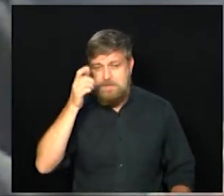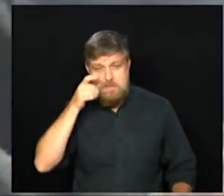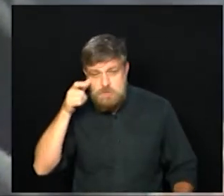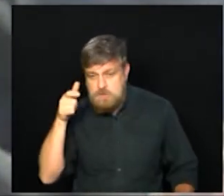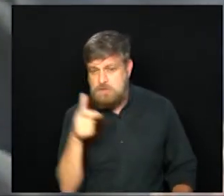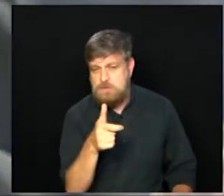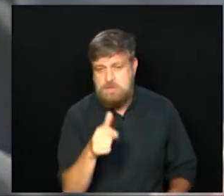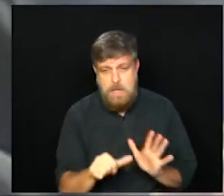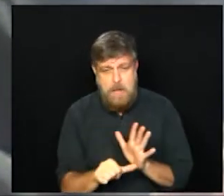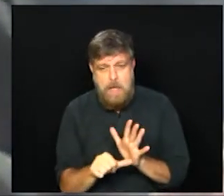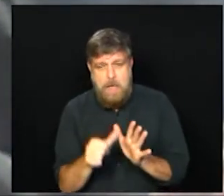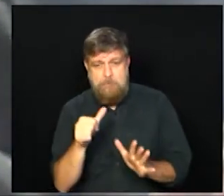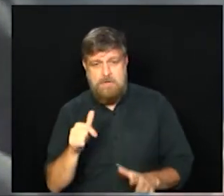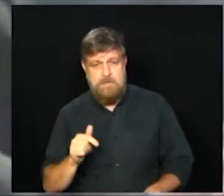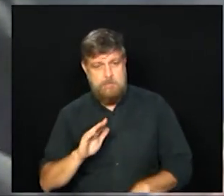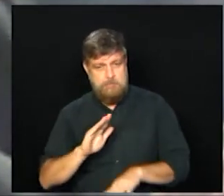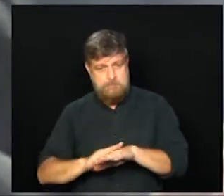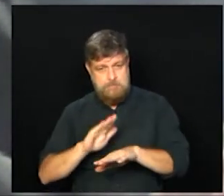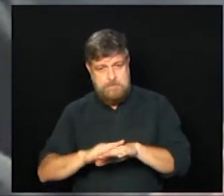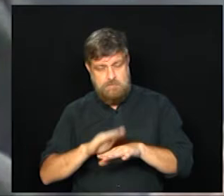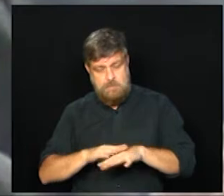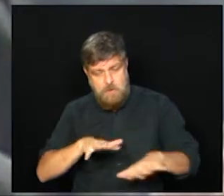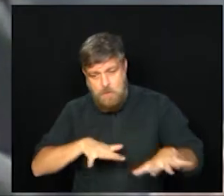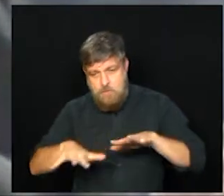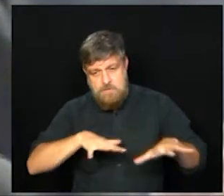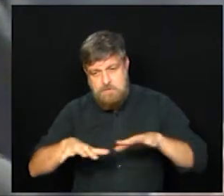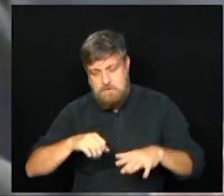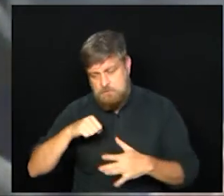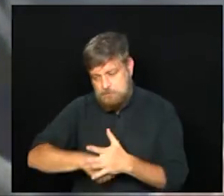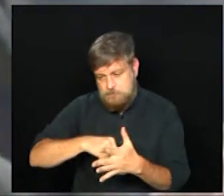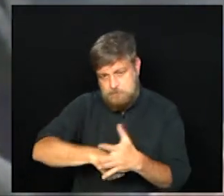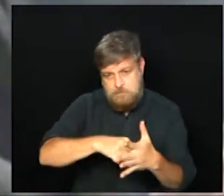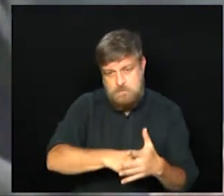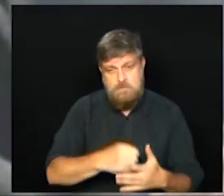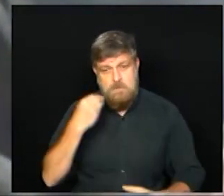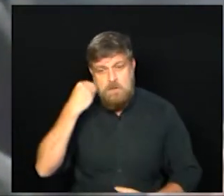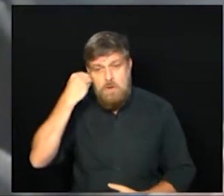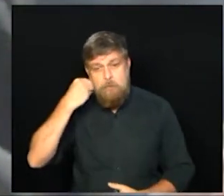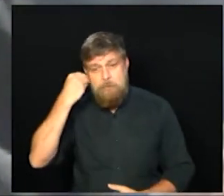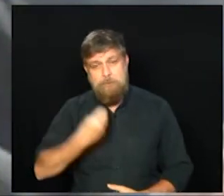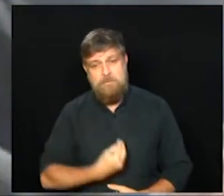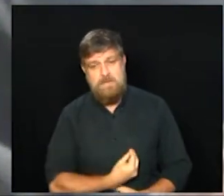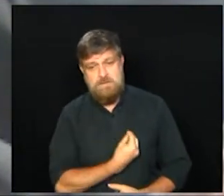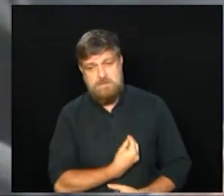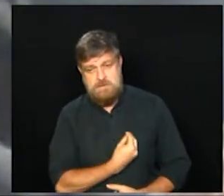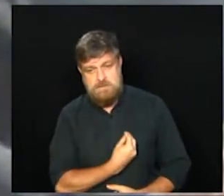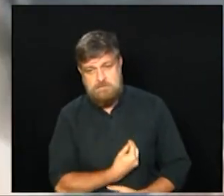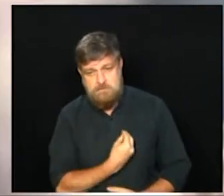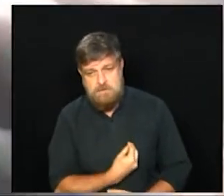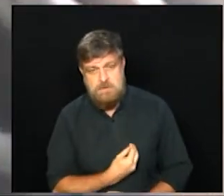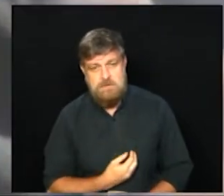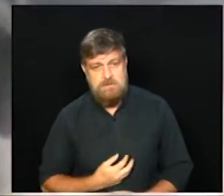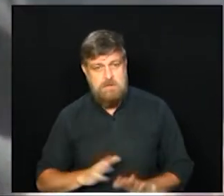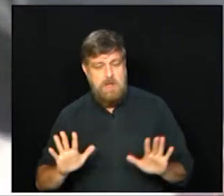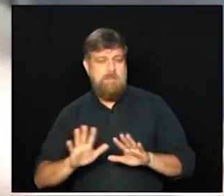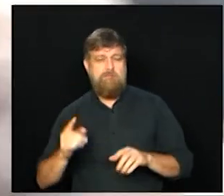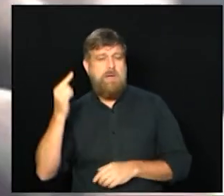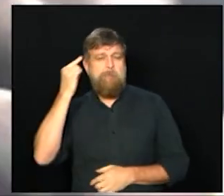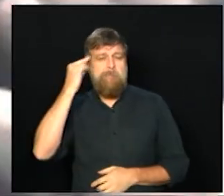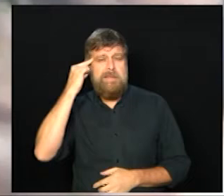ela foi construída pelos movimentos e ela é uma experiência de vida. Então, ela não é algo que foi